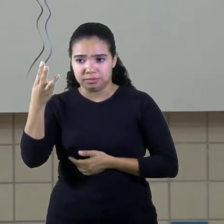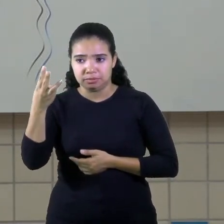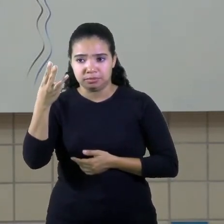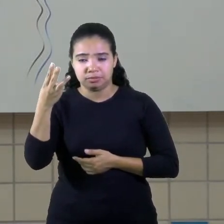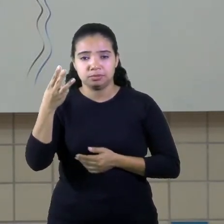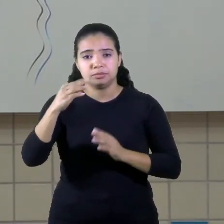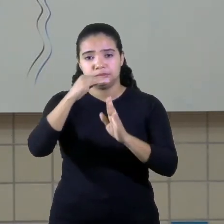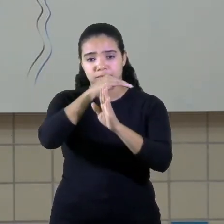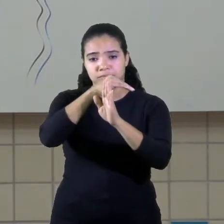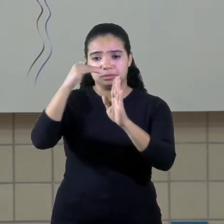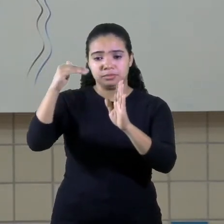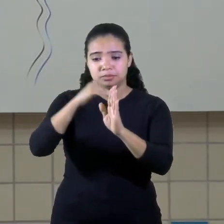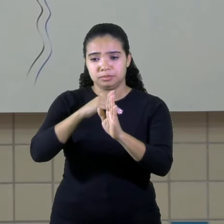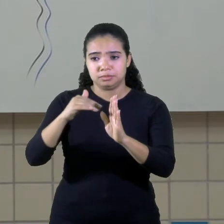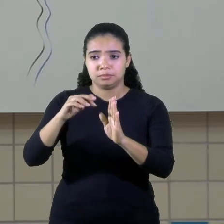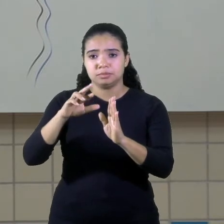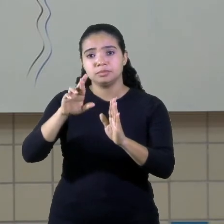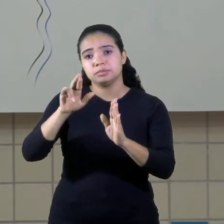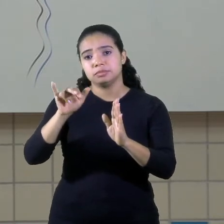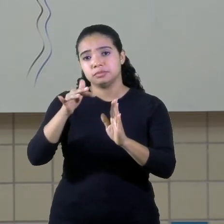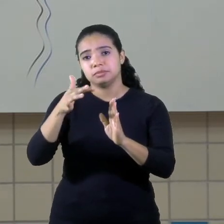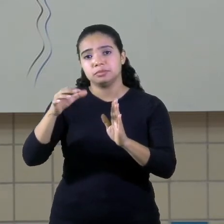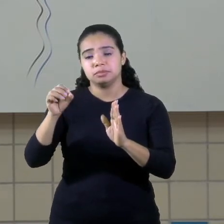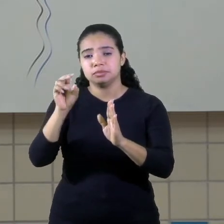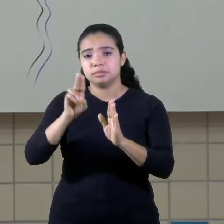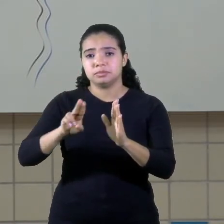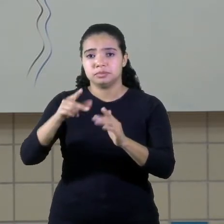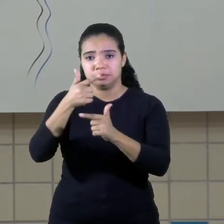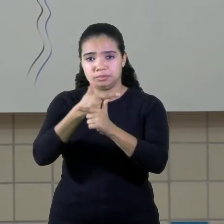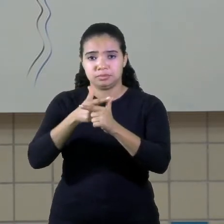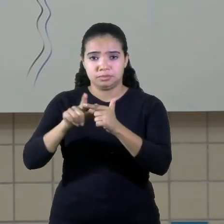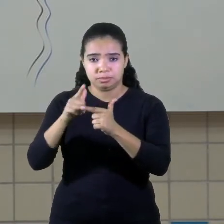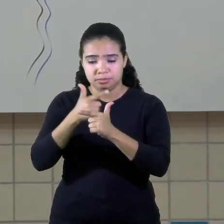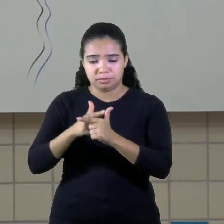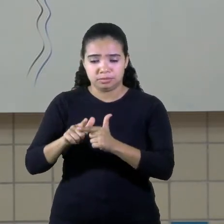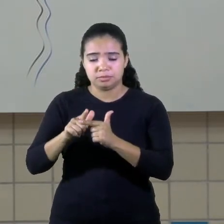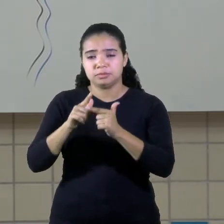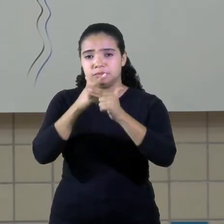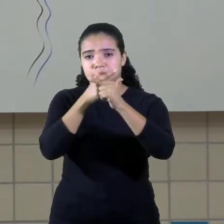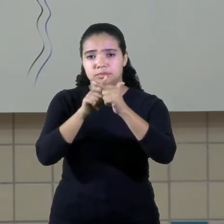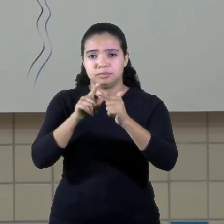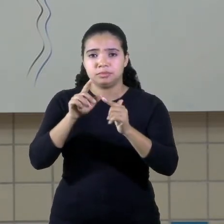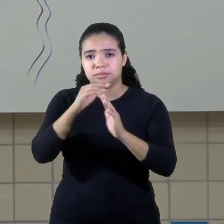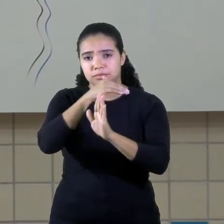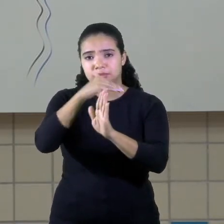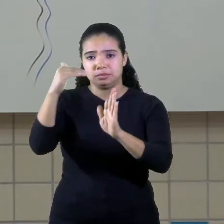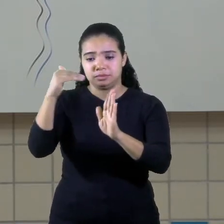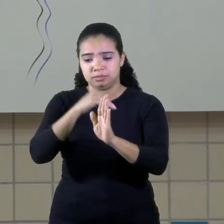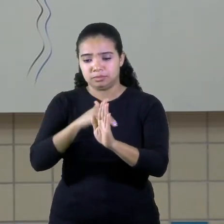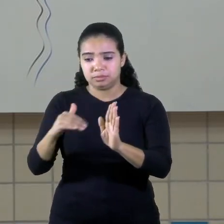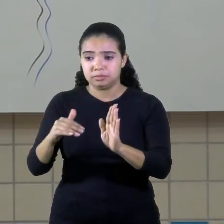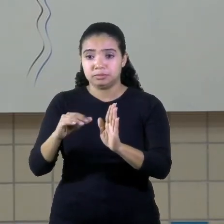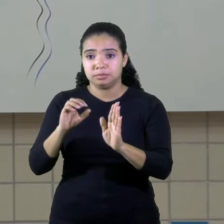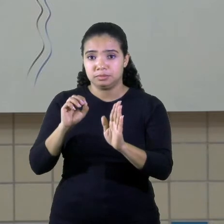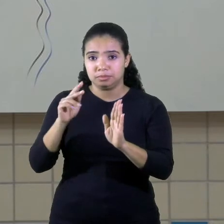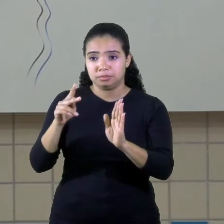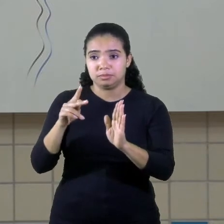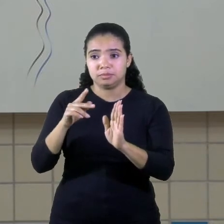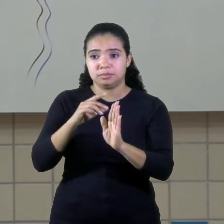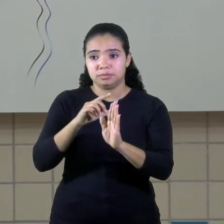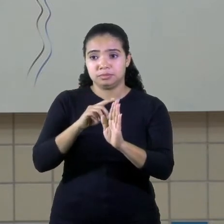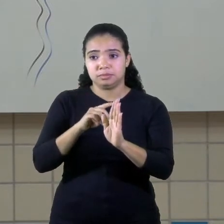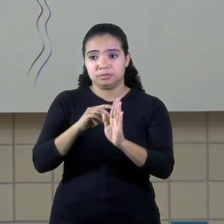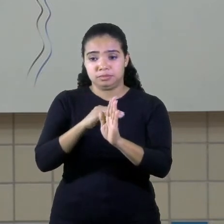Lembre-se sempre que você vai fazer razão nas transversais. É importante ter isso na cabeça, ok? Bom, então eu tenho aqui